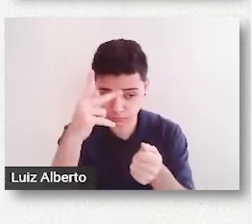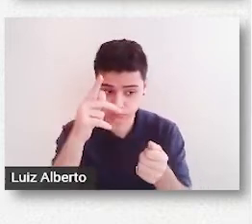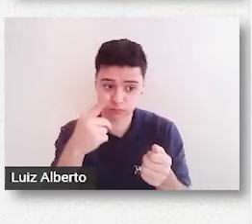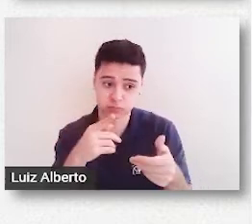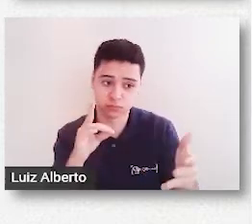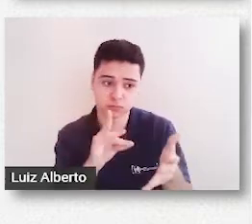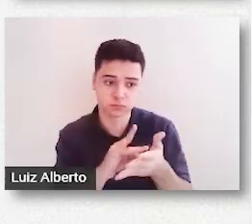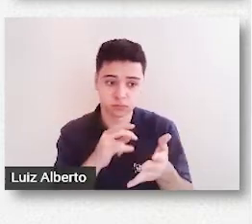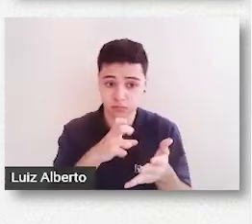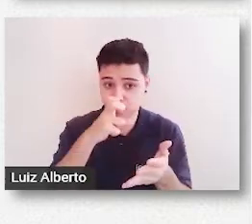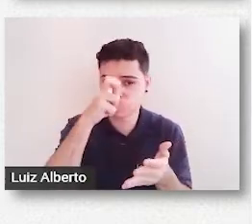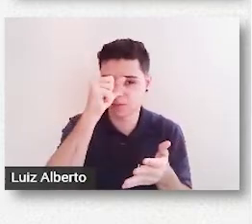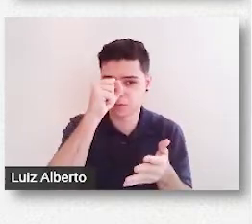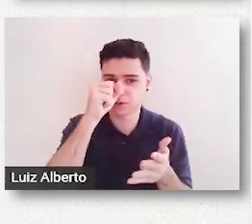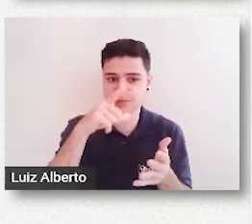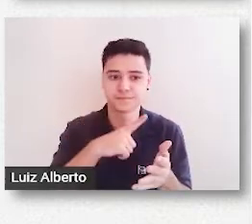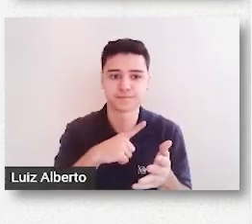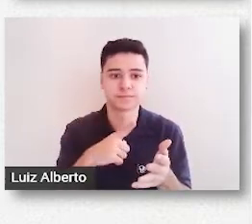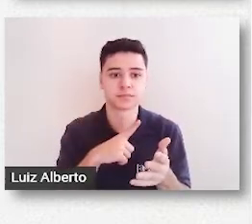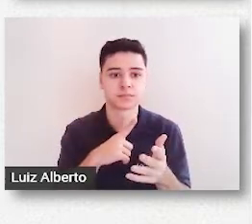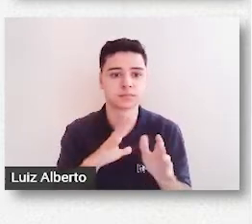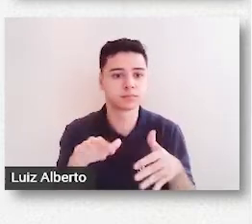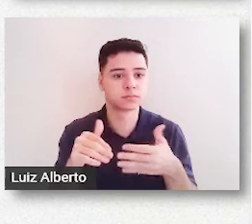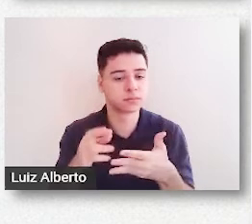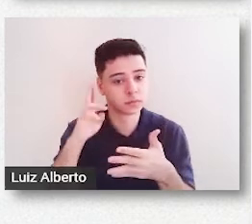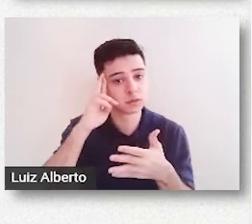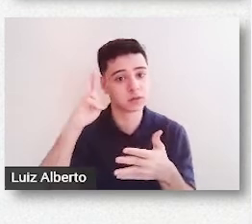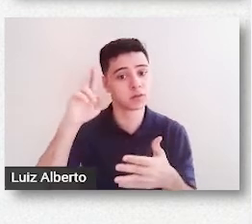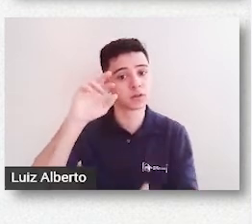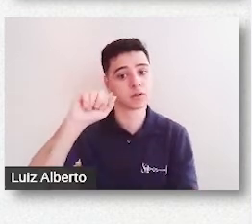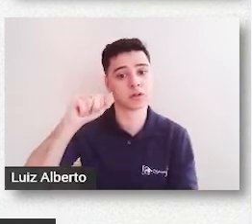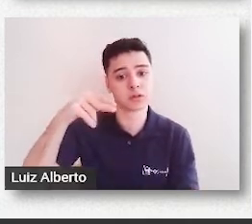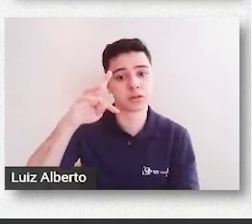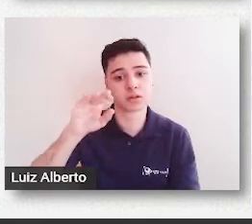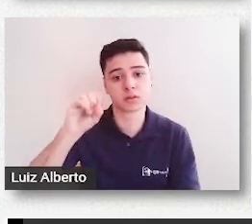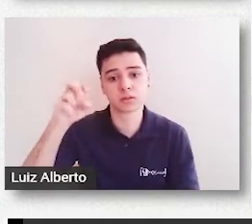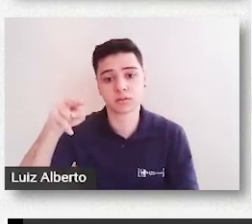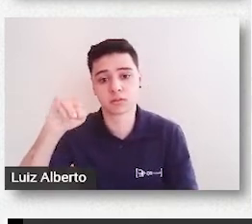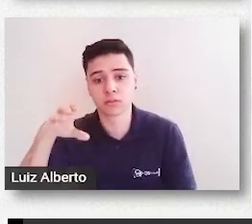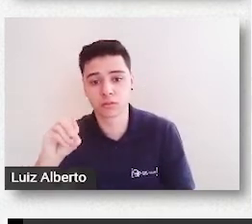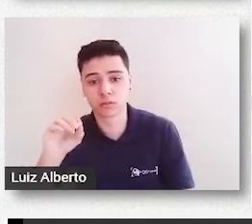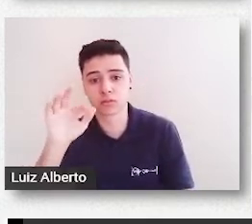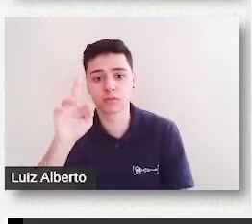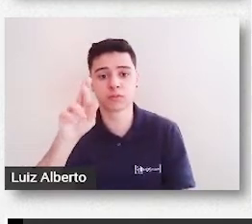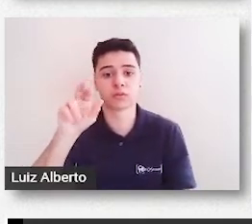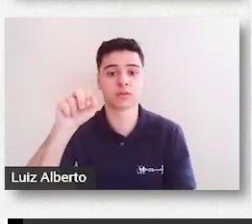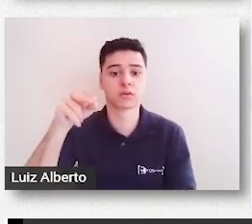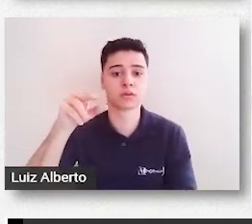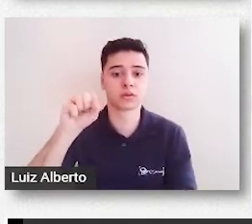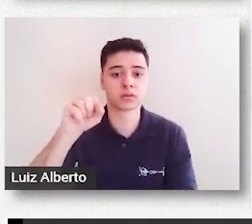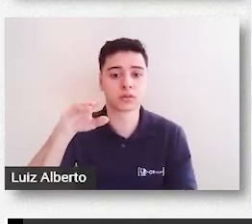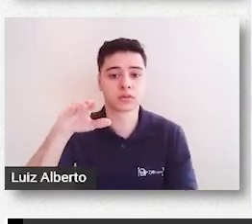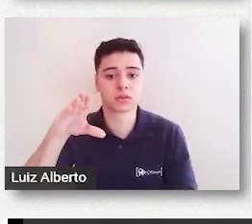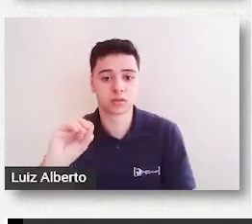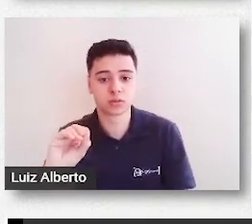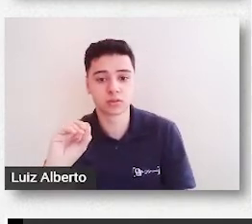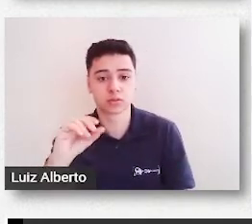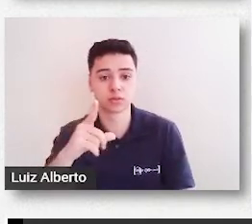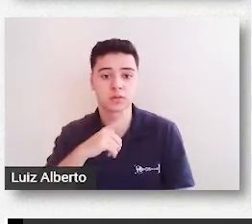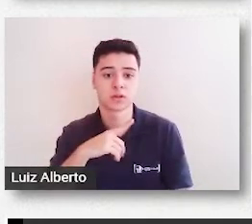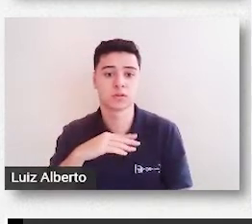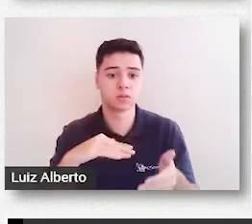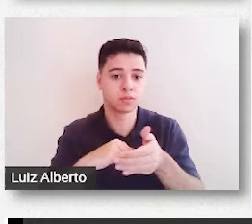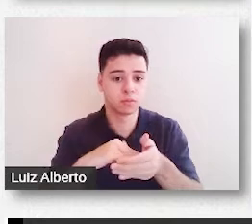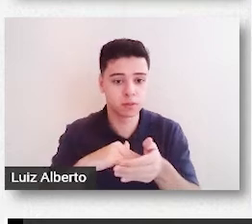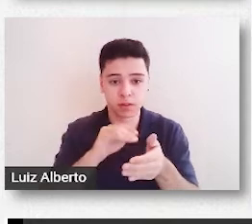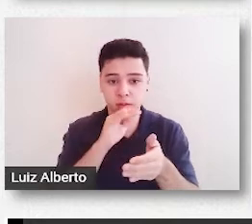muito fortes do mestre Antônio Francisco Lisboa e de sua oficina, a gente vê também, por exemplo, os pés